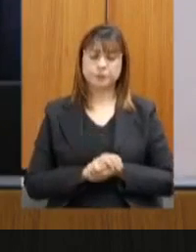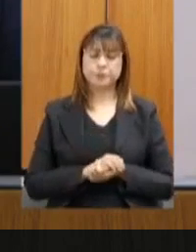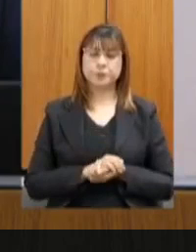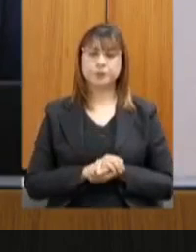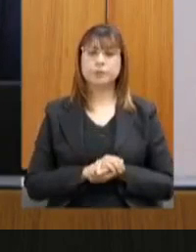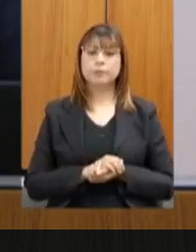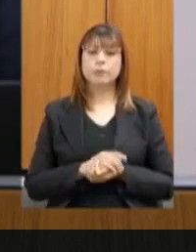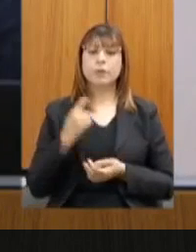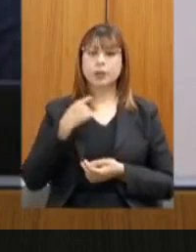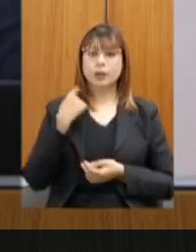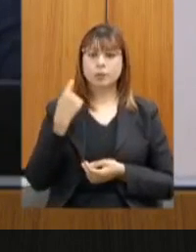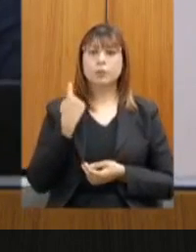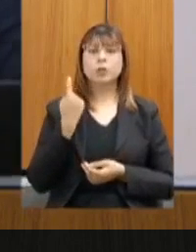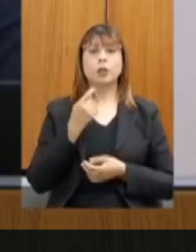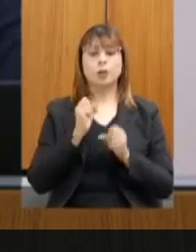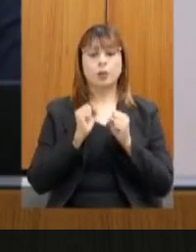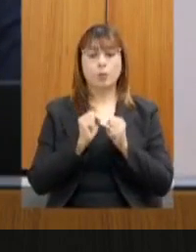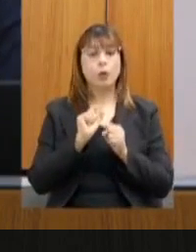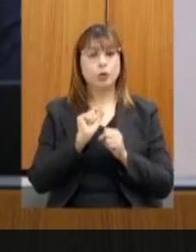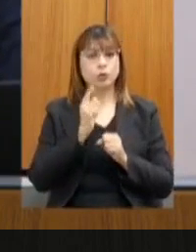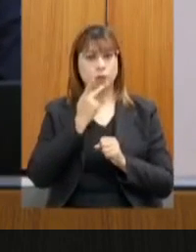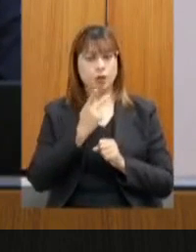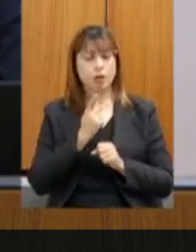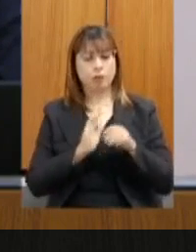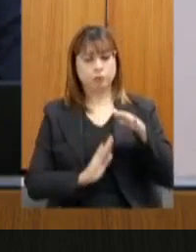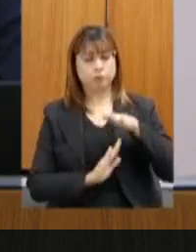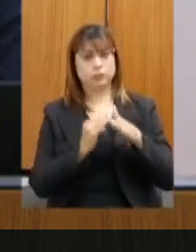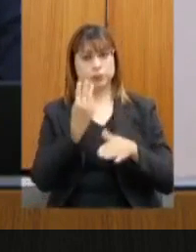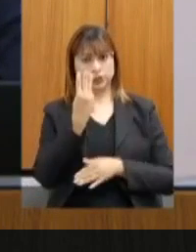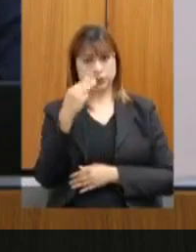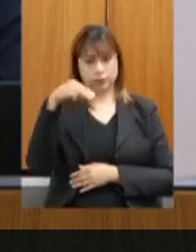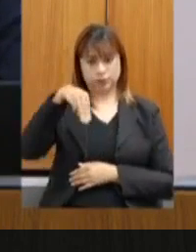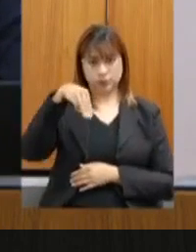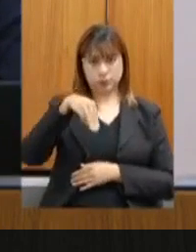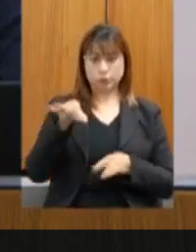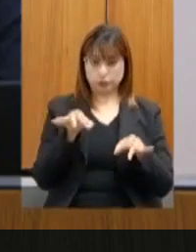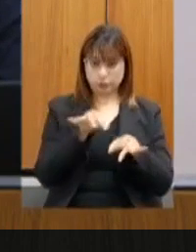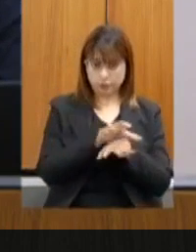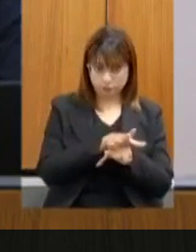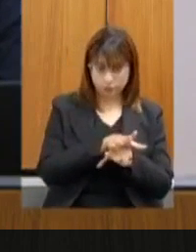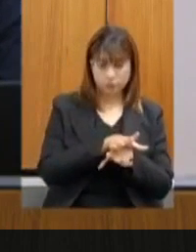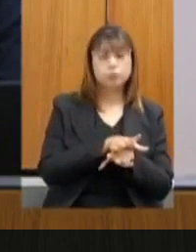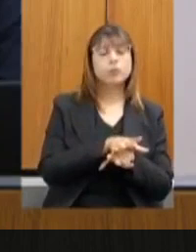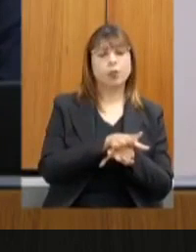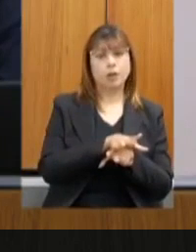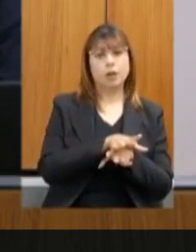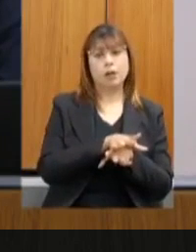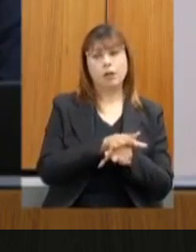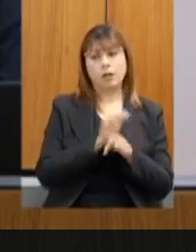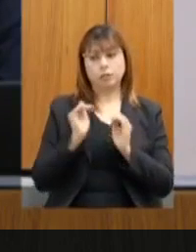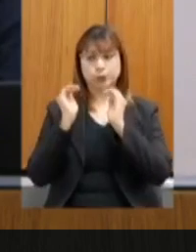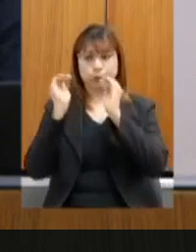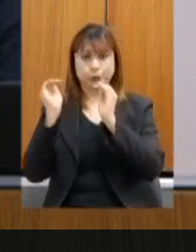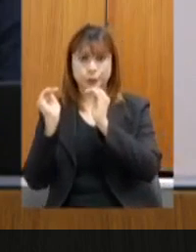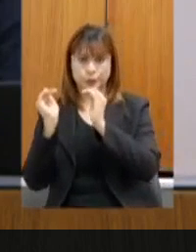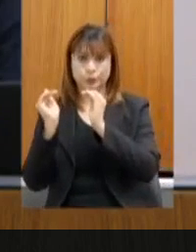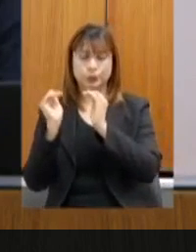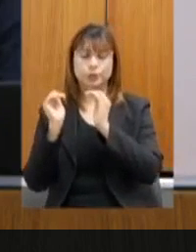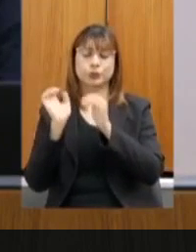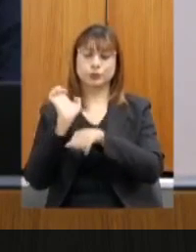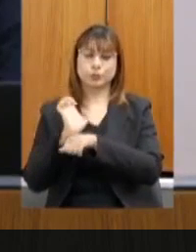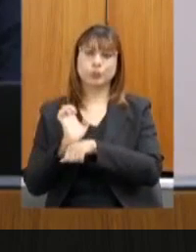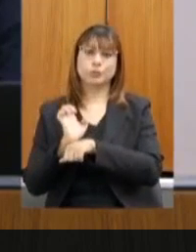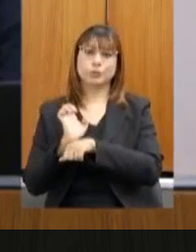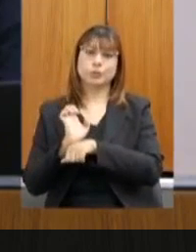poderá fazer uma interpelação pelo prazo de três minutos. Após cada interpelação, a autoridade estadual